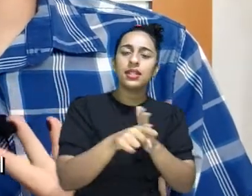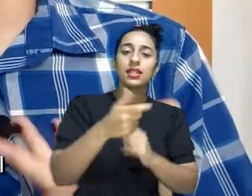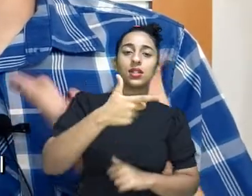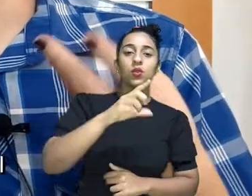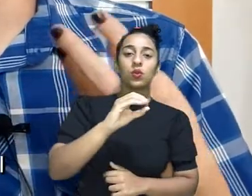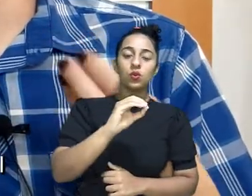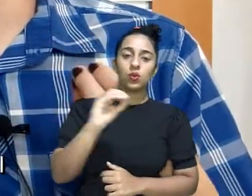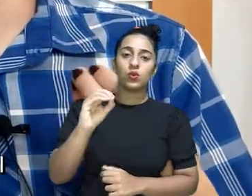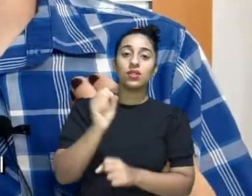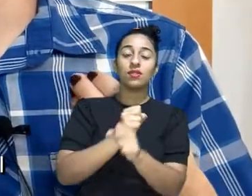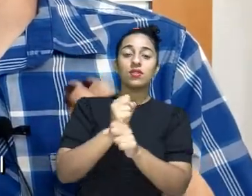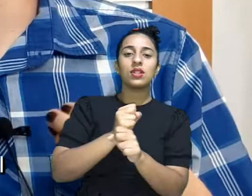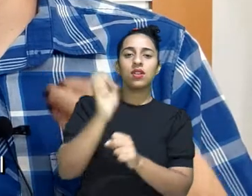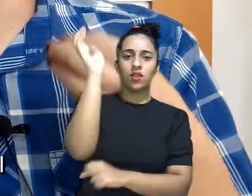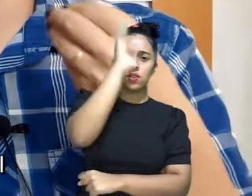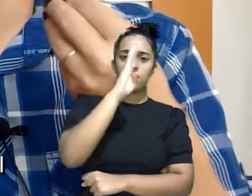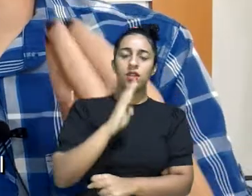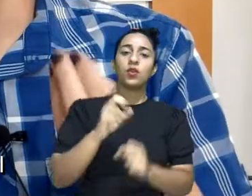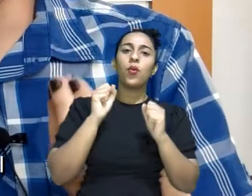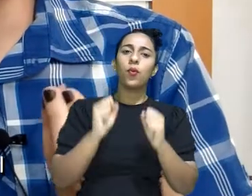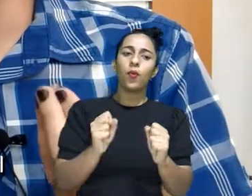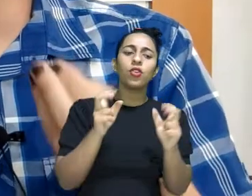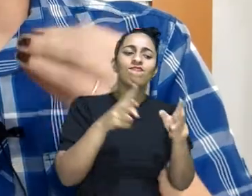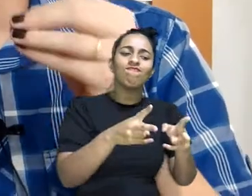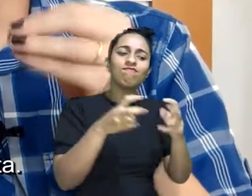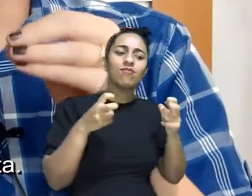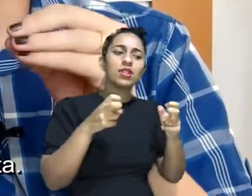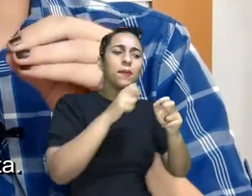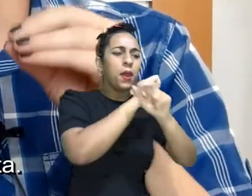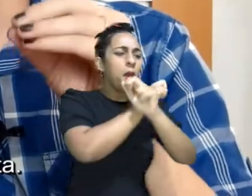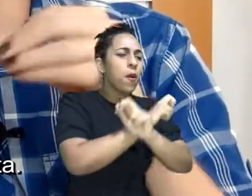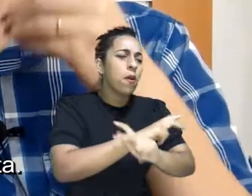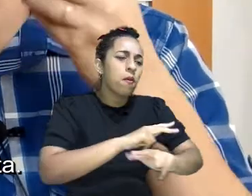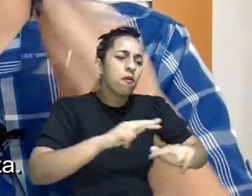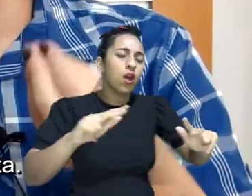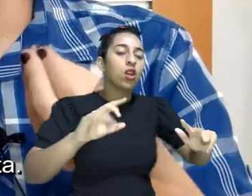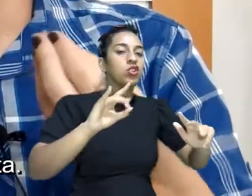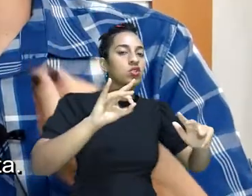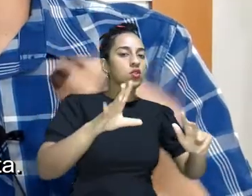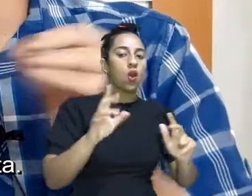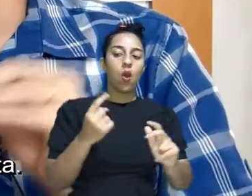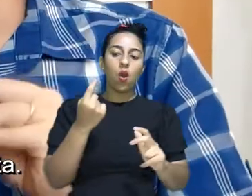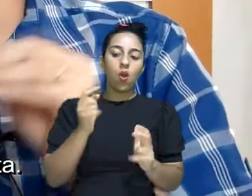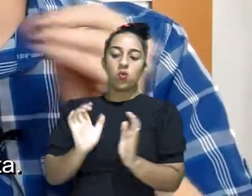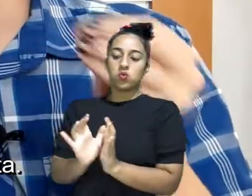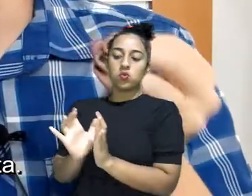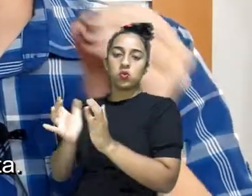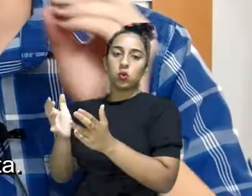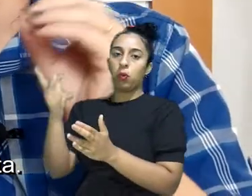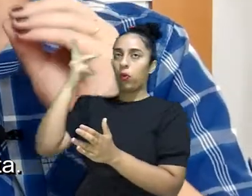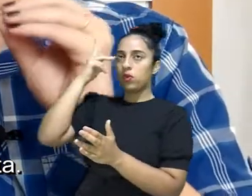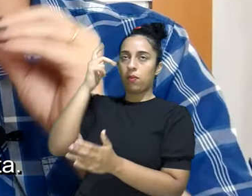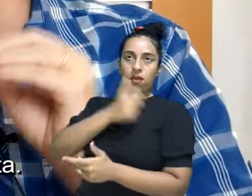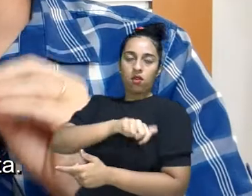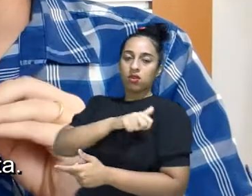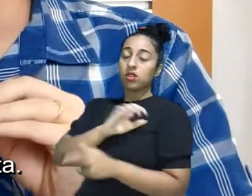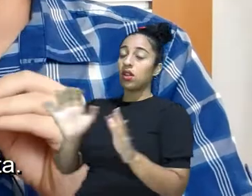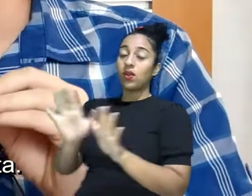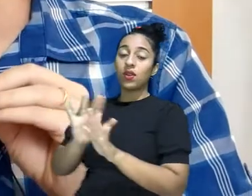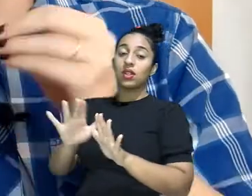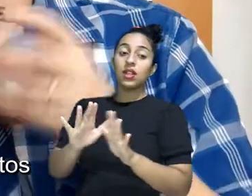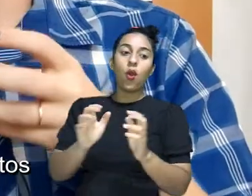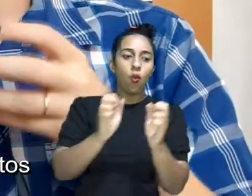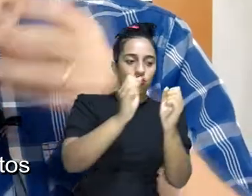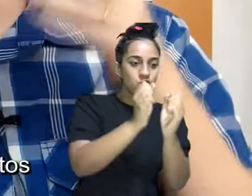pesquisas o Bicentenário do Brasil pode ser visto como algo mais plural e não como algo feito apenas por uma elite carioca e